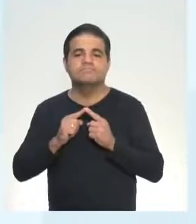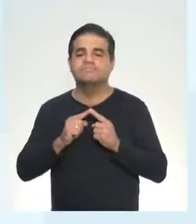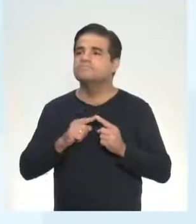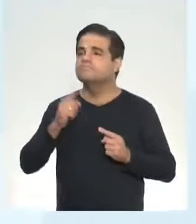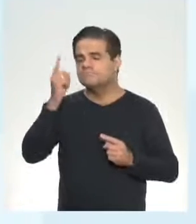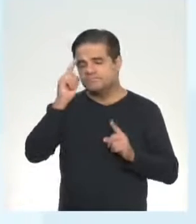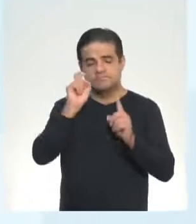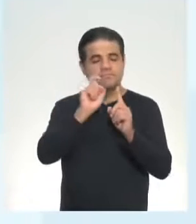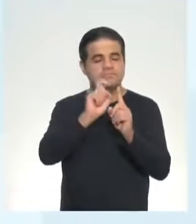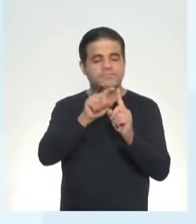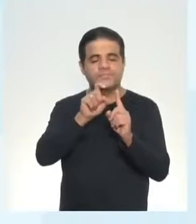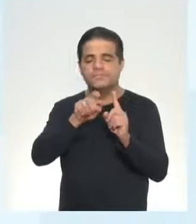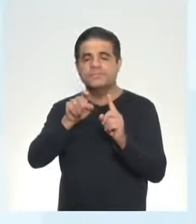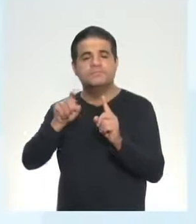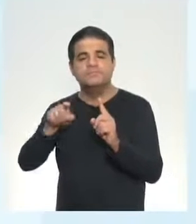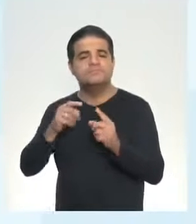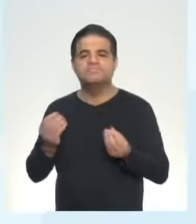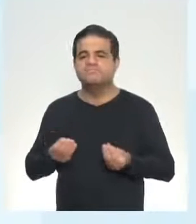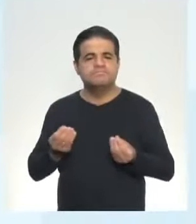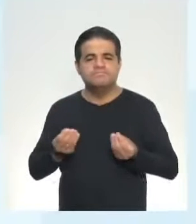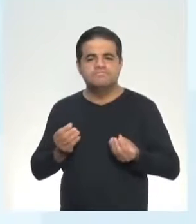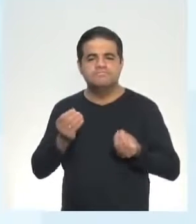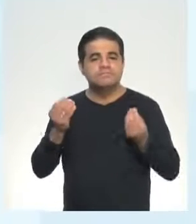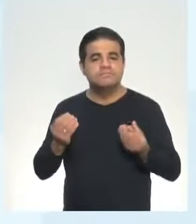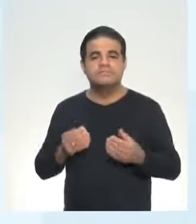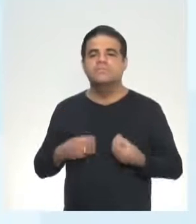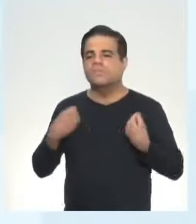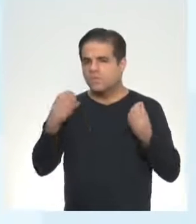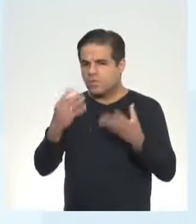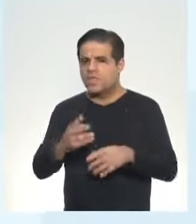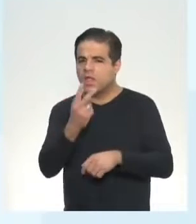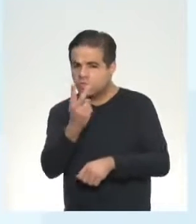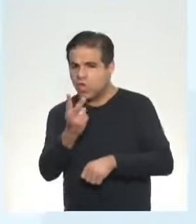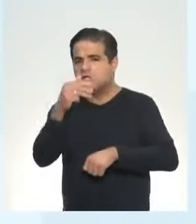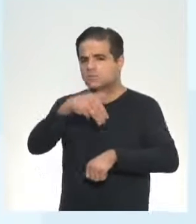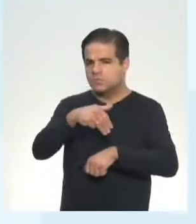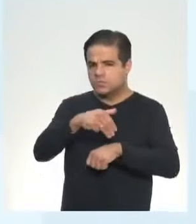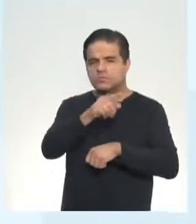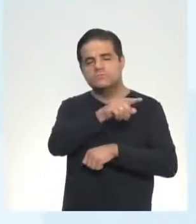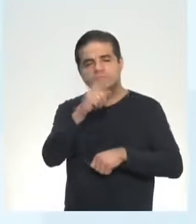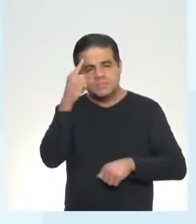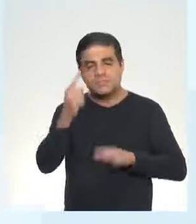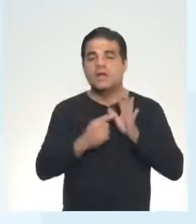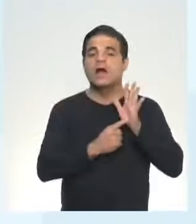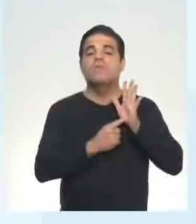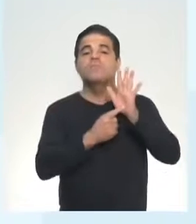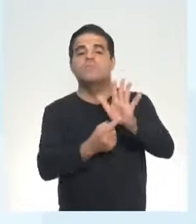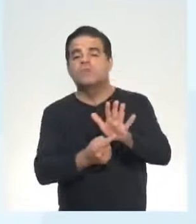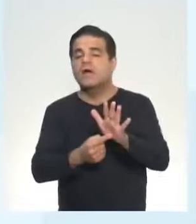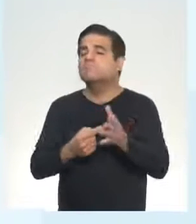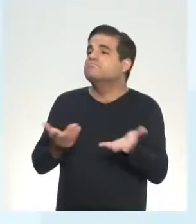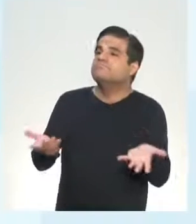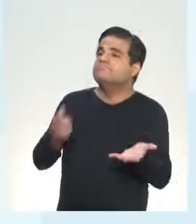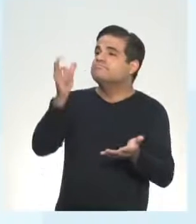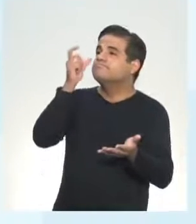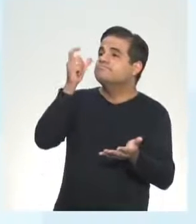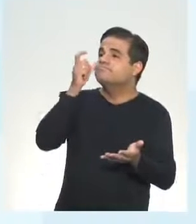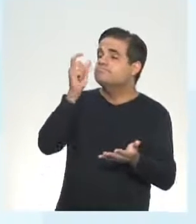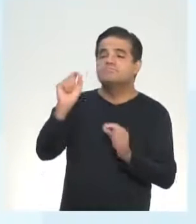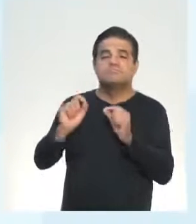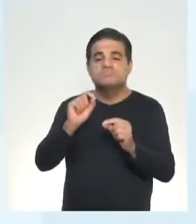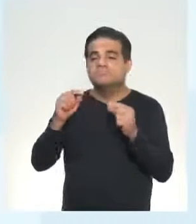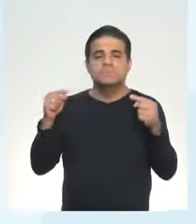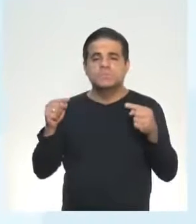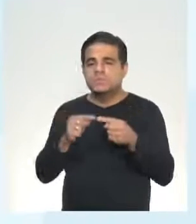essa reticências na carta? Tá bom? Vou dar aí 2 minutinhos para vocês apontarem o que vocês observam aí que